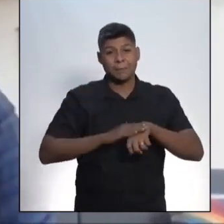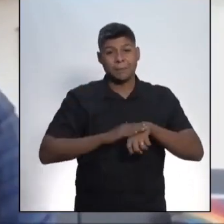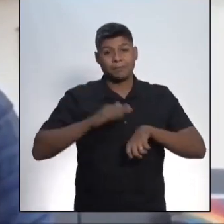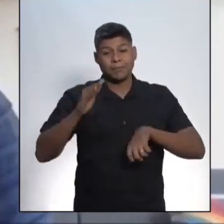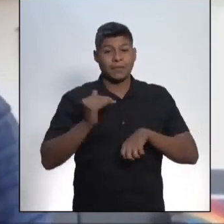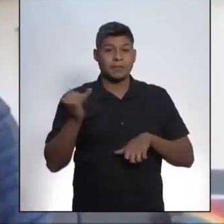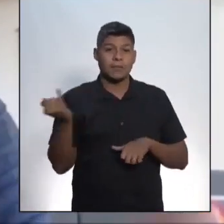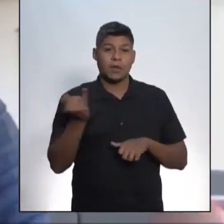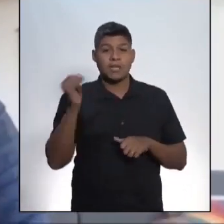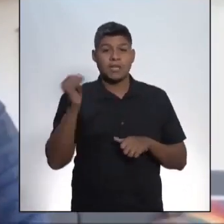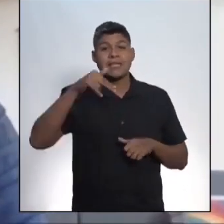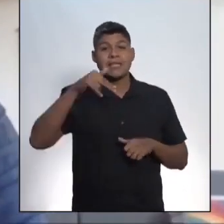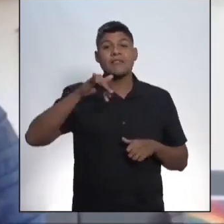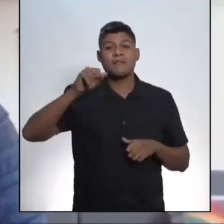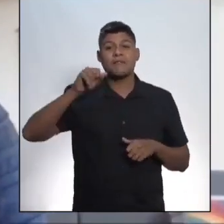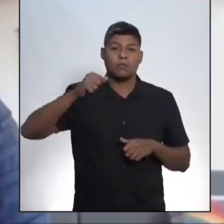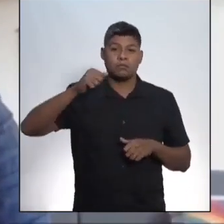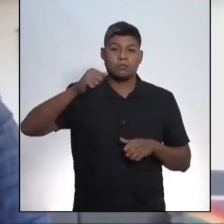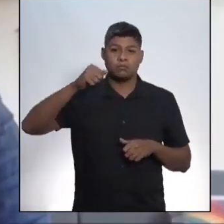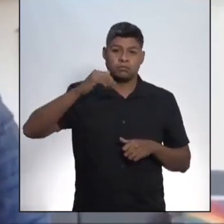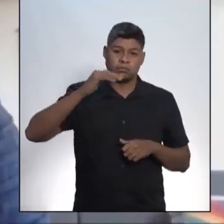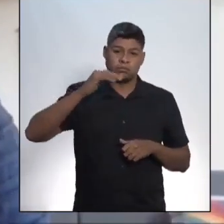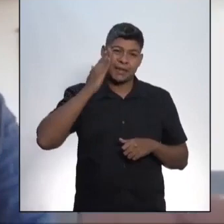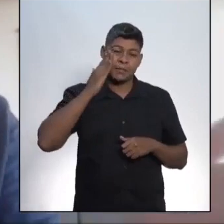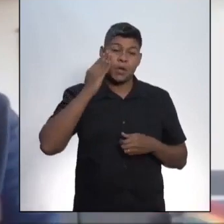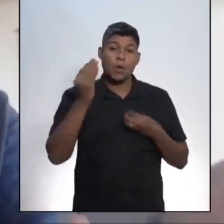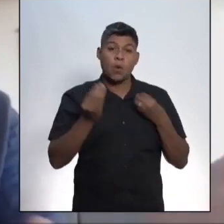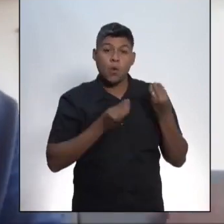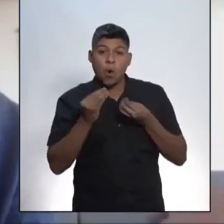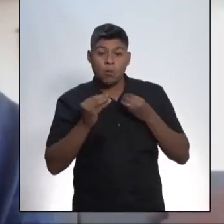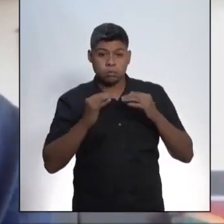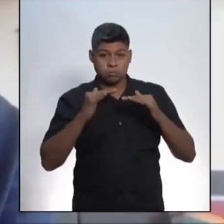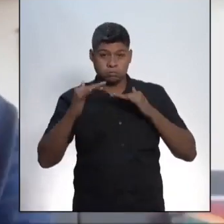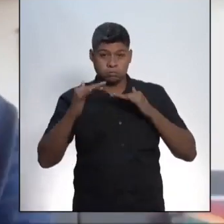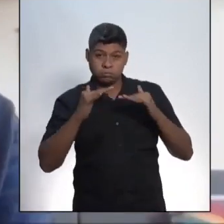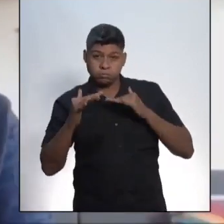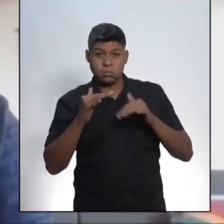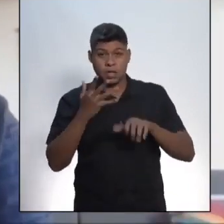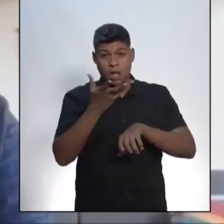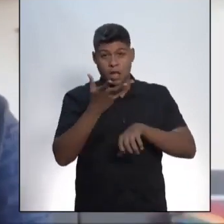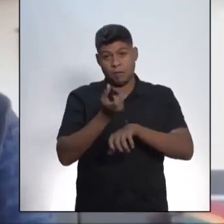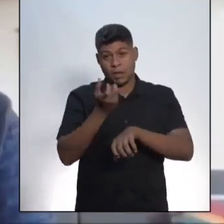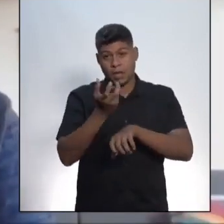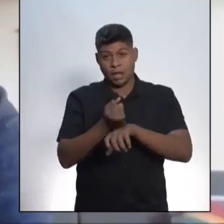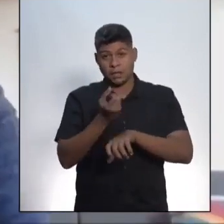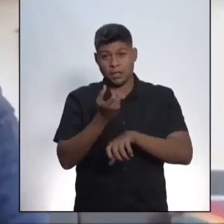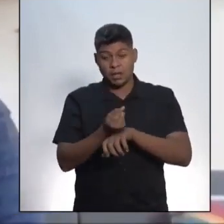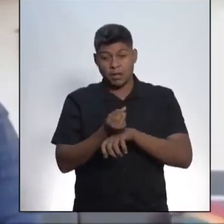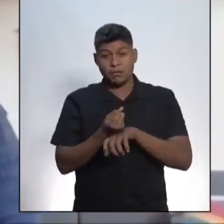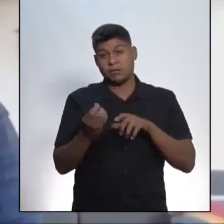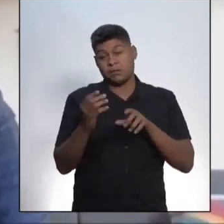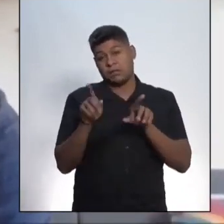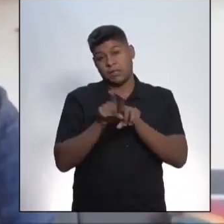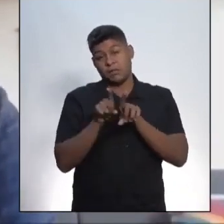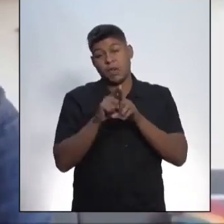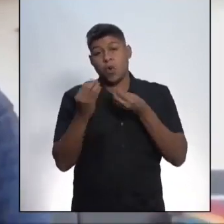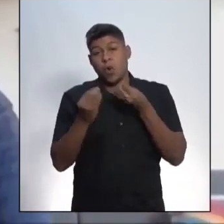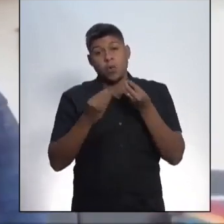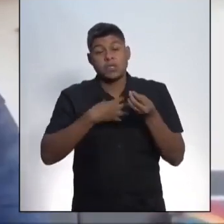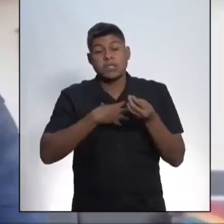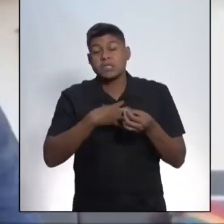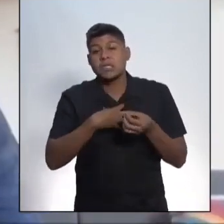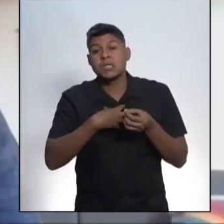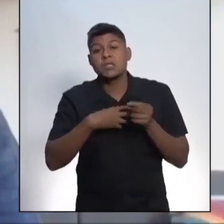em vários níveis, assim, no nível de como que eu mexo no aplicativo do Centro de Mídias, até como que eu estou me